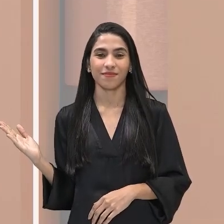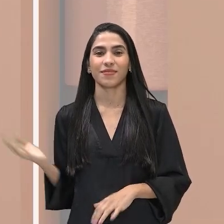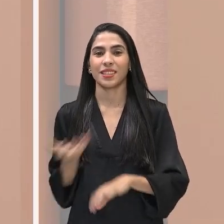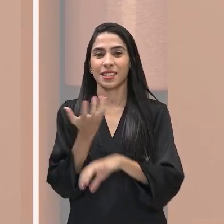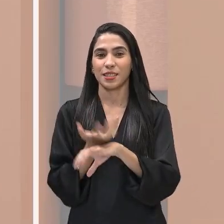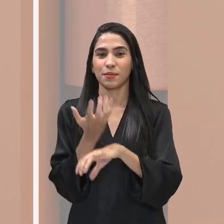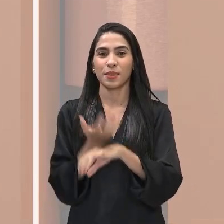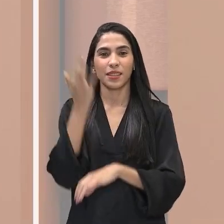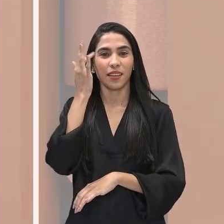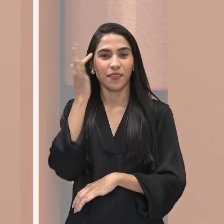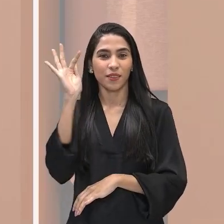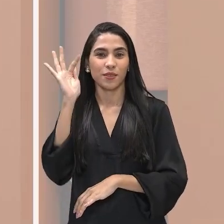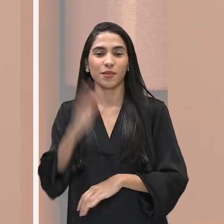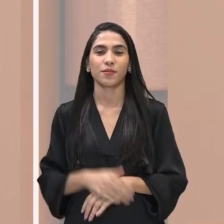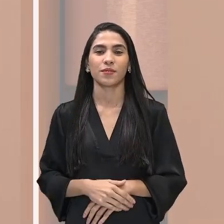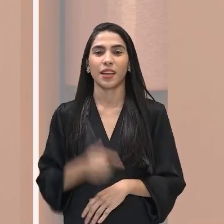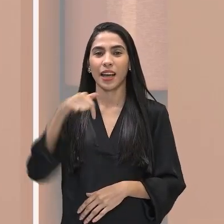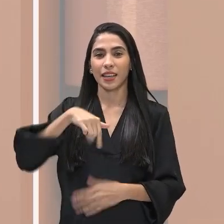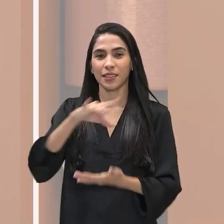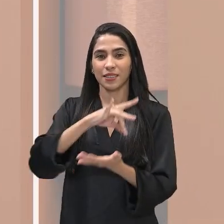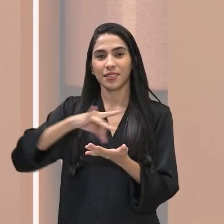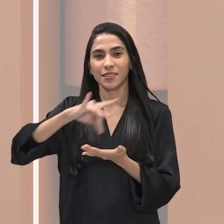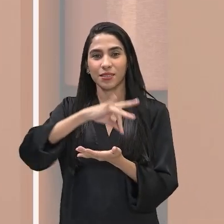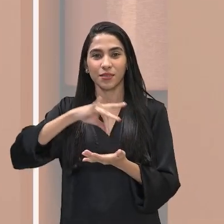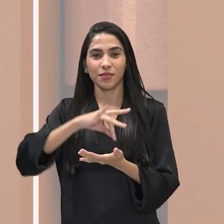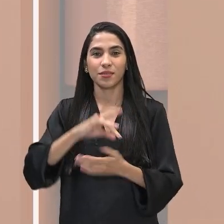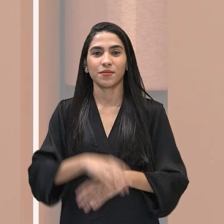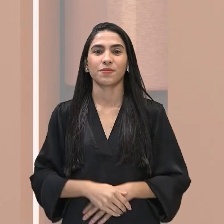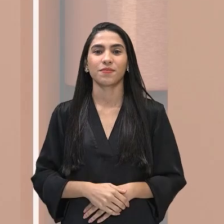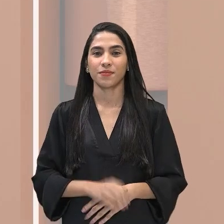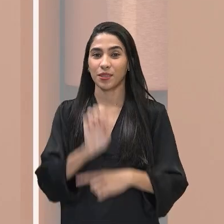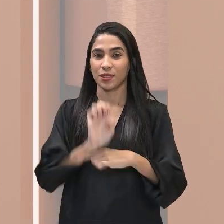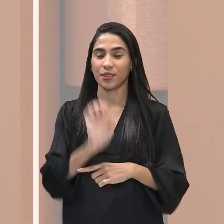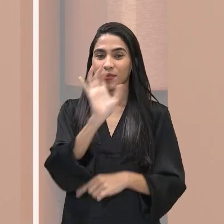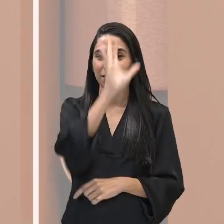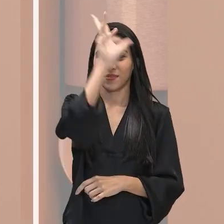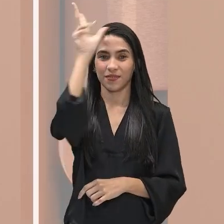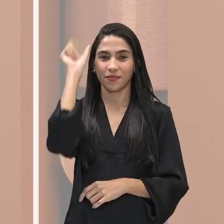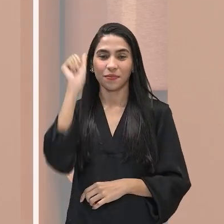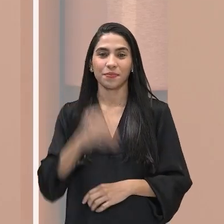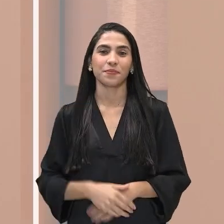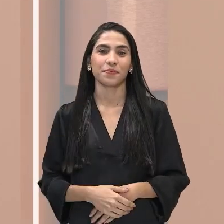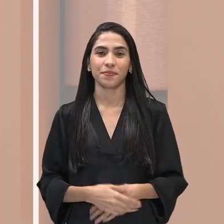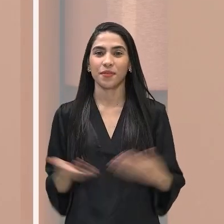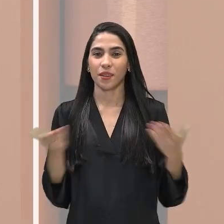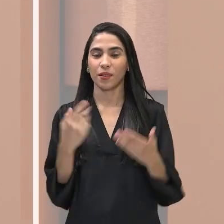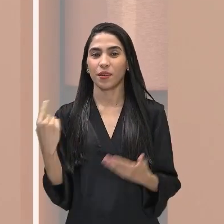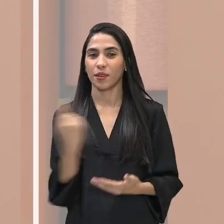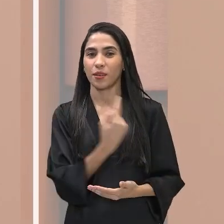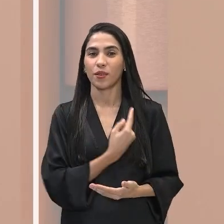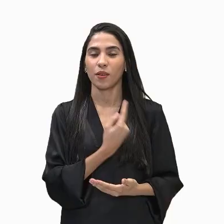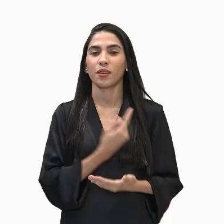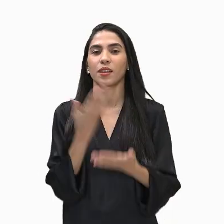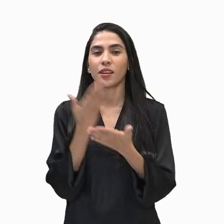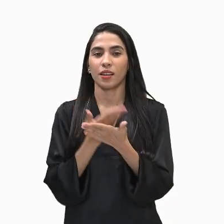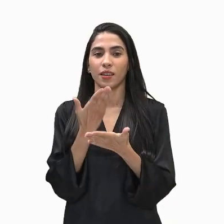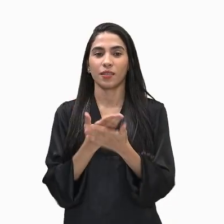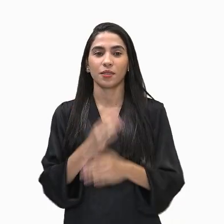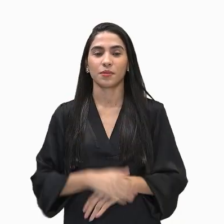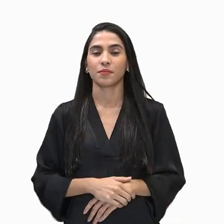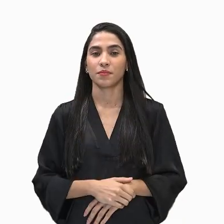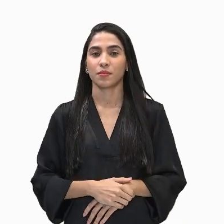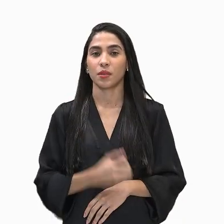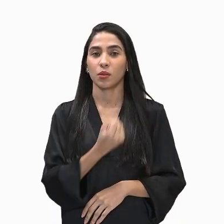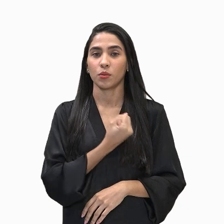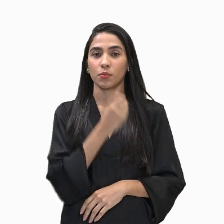de filosofia aqui do Centro de Mídias do Amazonas. E agora nós vamos para a nossa aula, a